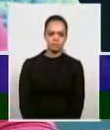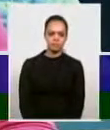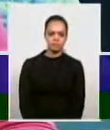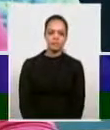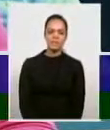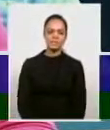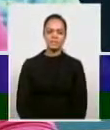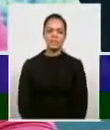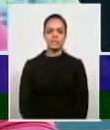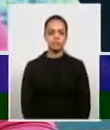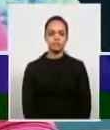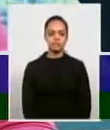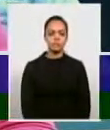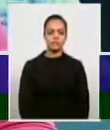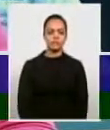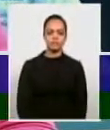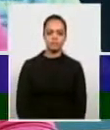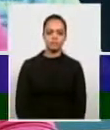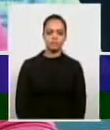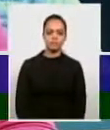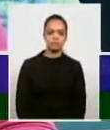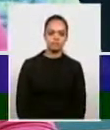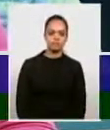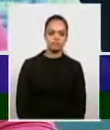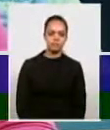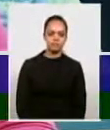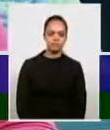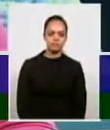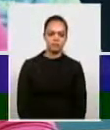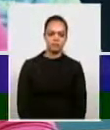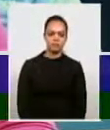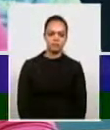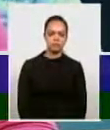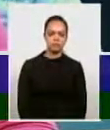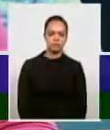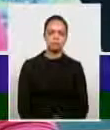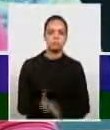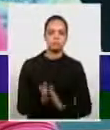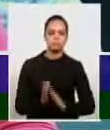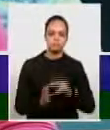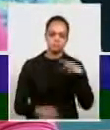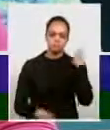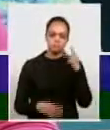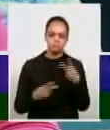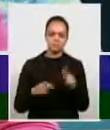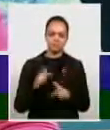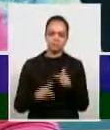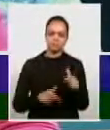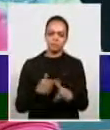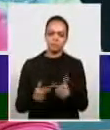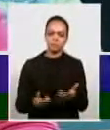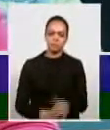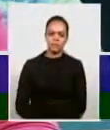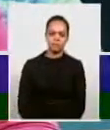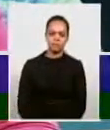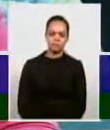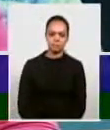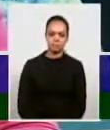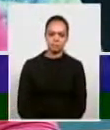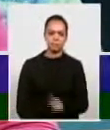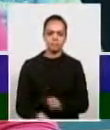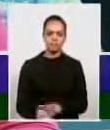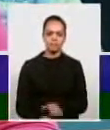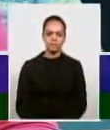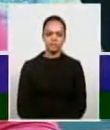usuários do transporte público da nossa cidade e parabenizar o vereador por esta ação. Ainda em tempo,